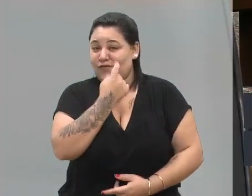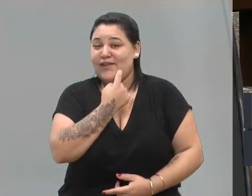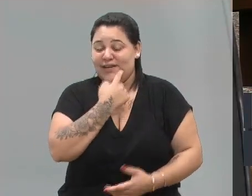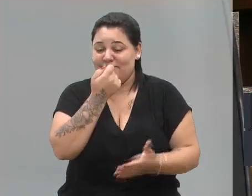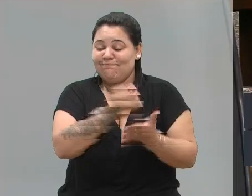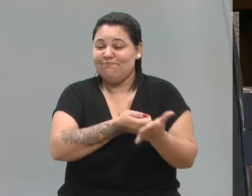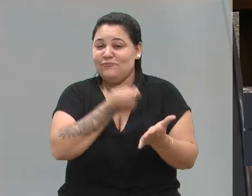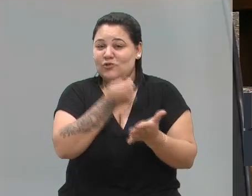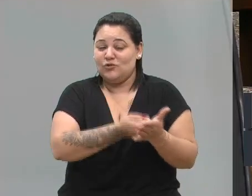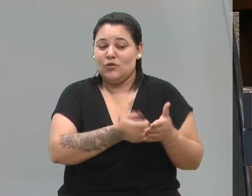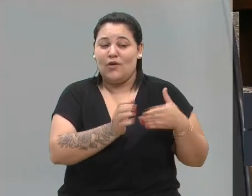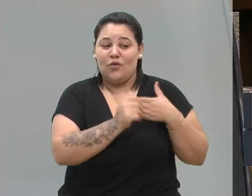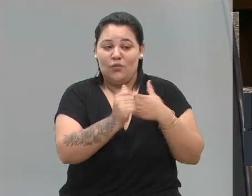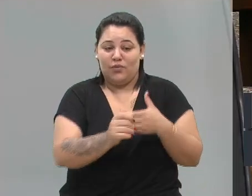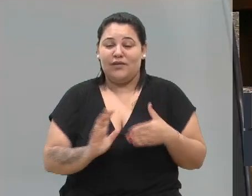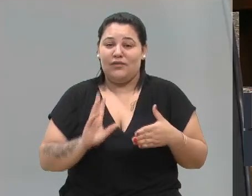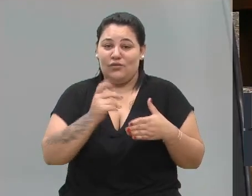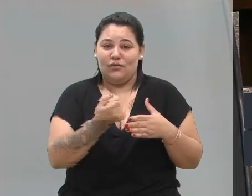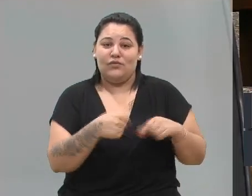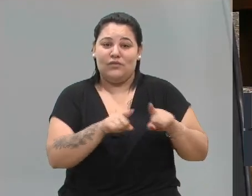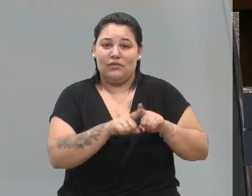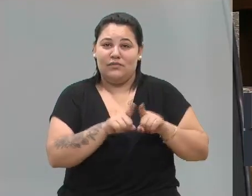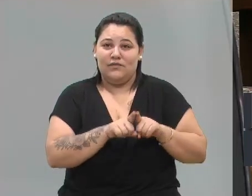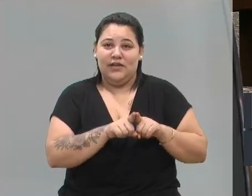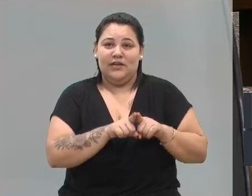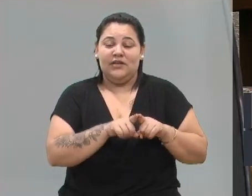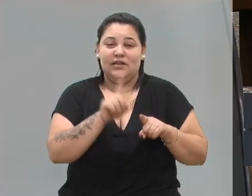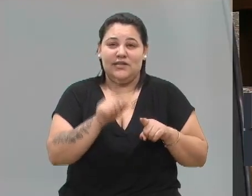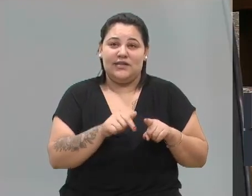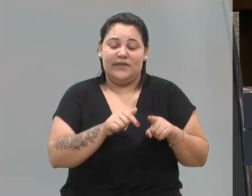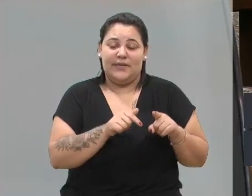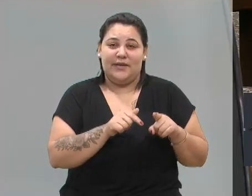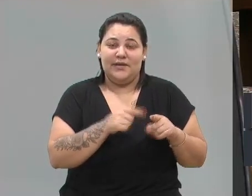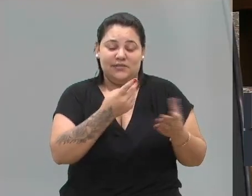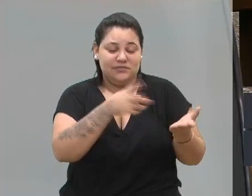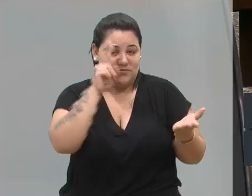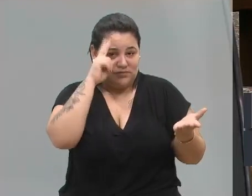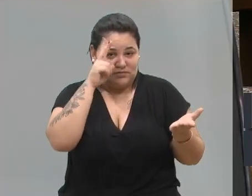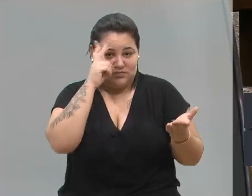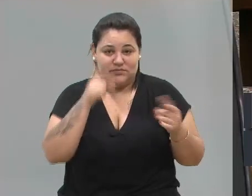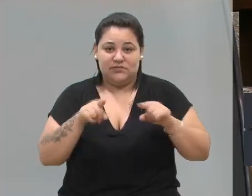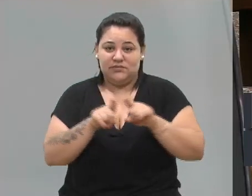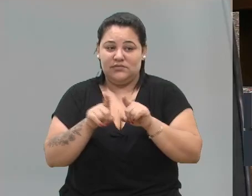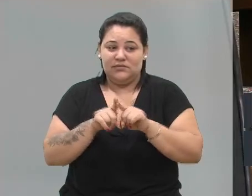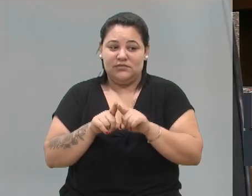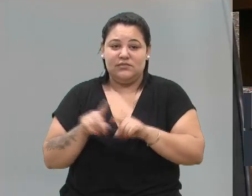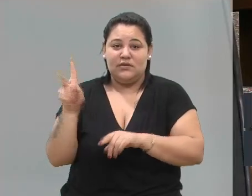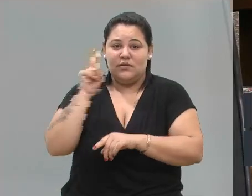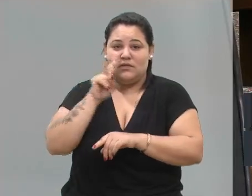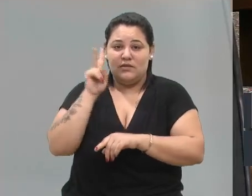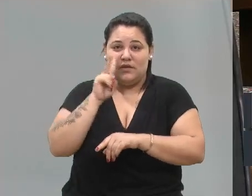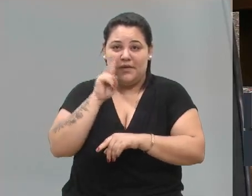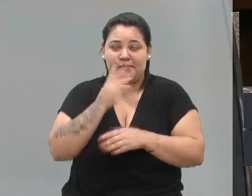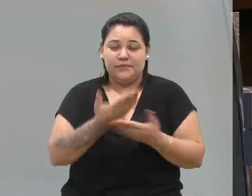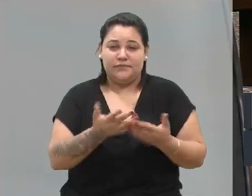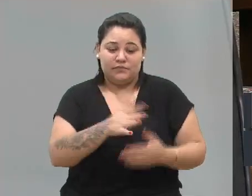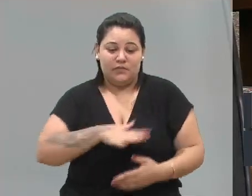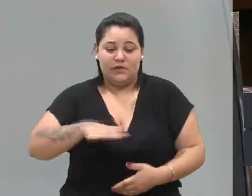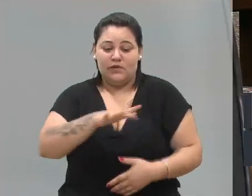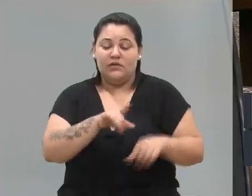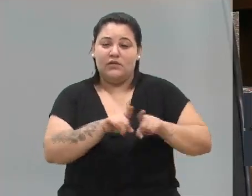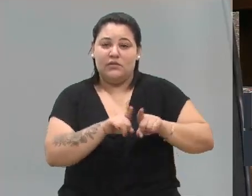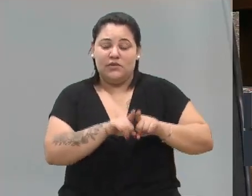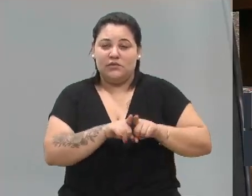lutou. Acompanhei ele, vereador Velocino Eze, o senhor recorda quando a gente foi lá na Vila Seca, na área lindeira, aonde seria